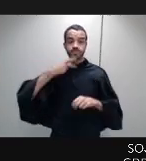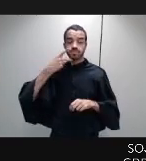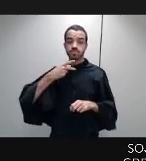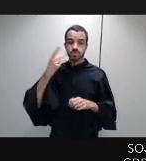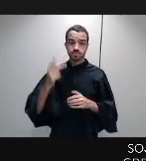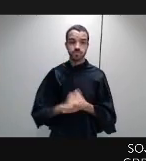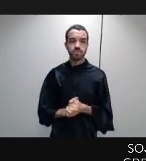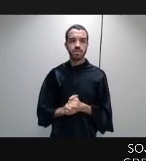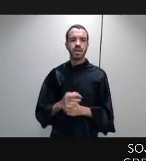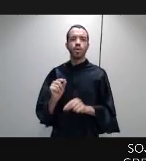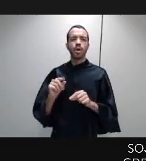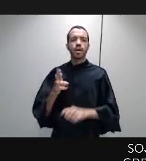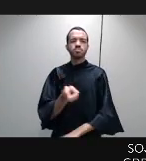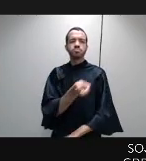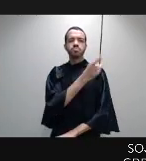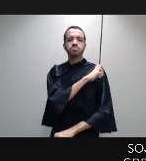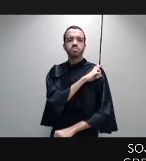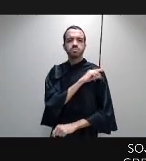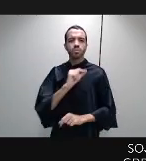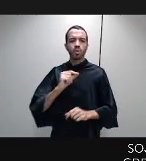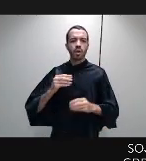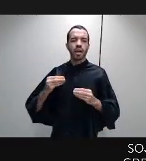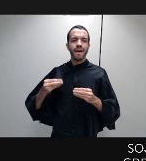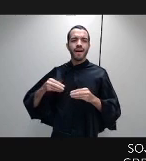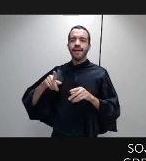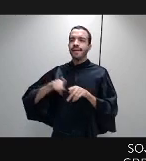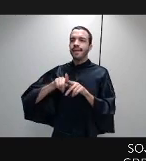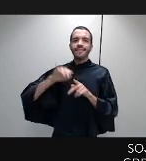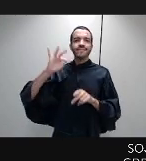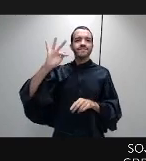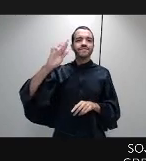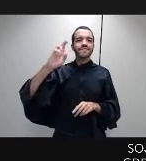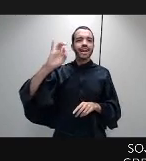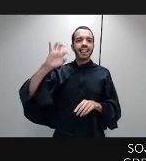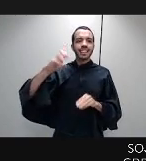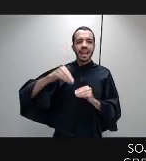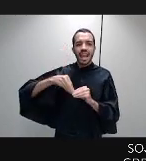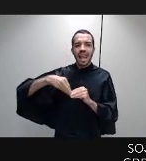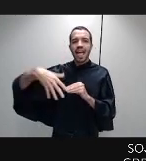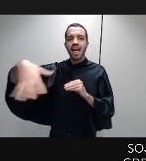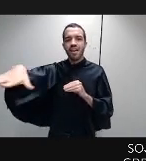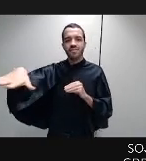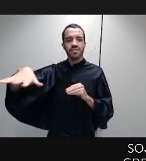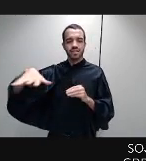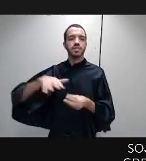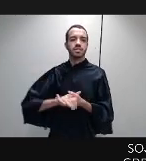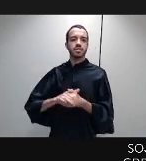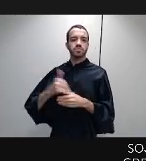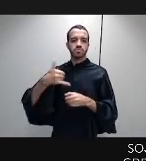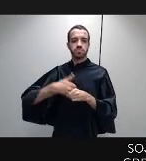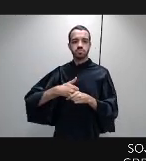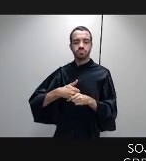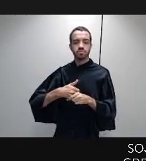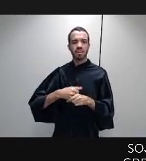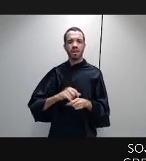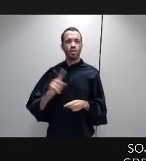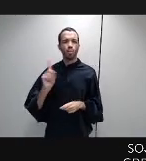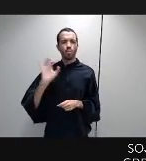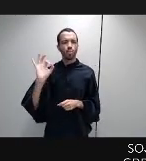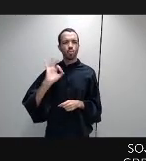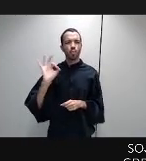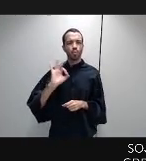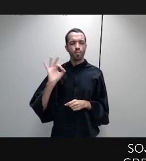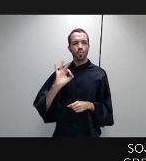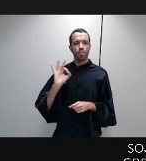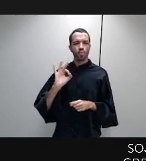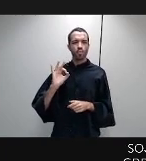do frete pelo comprador denominada freeboard pobre não em firma a realização do negócio praticado